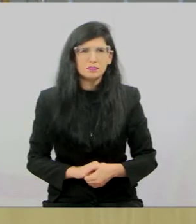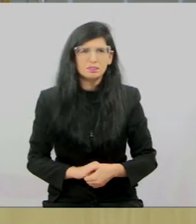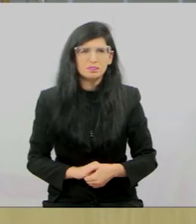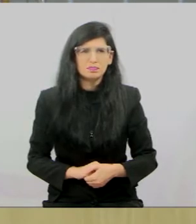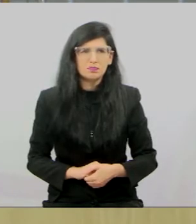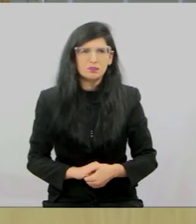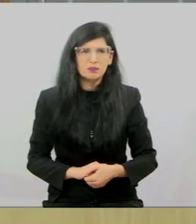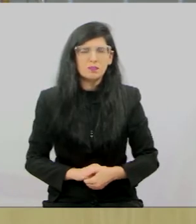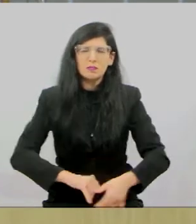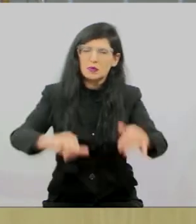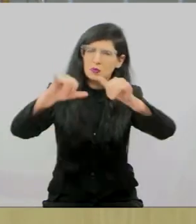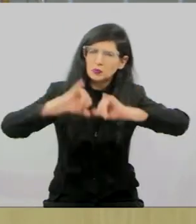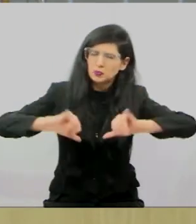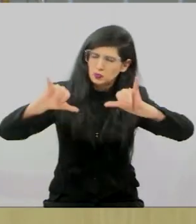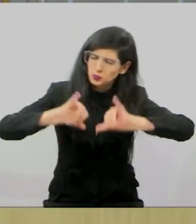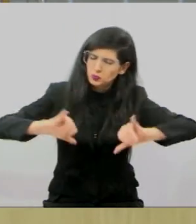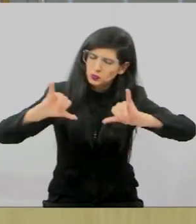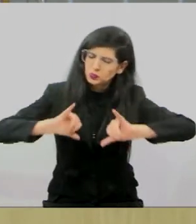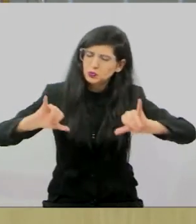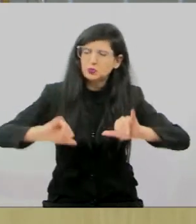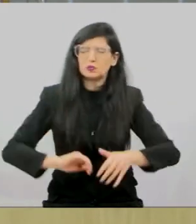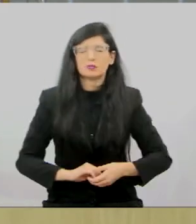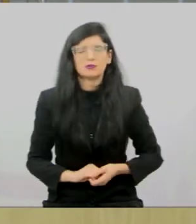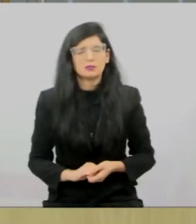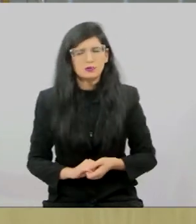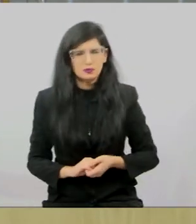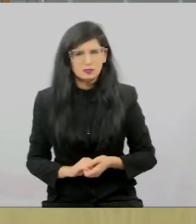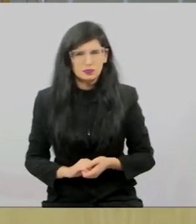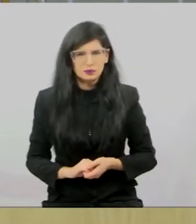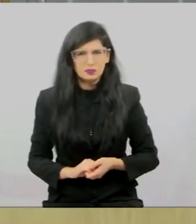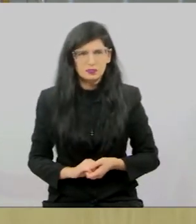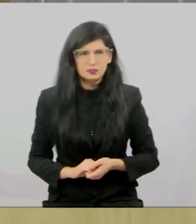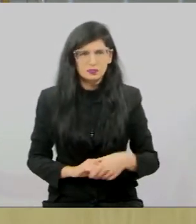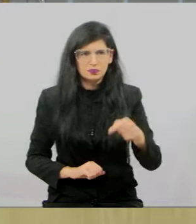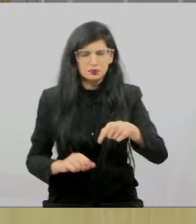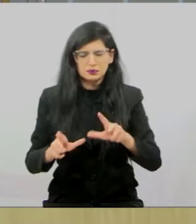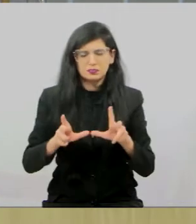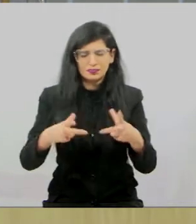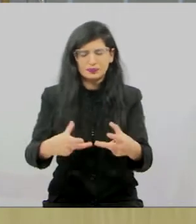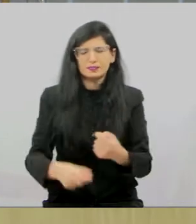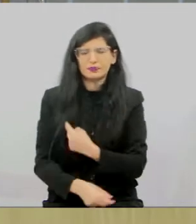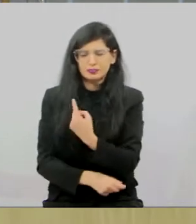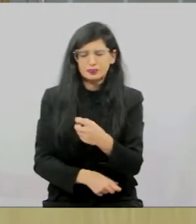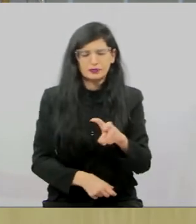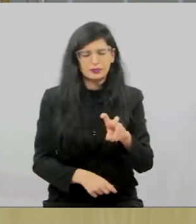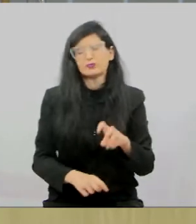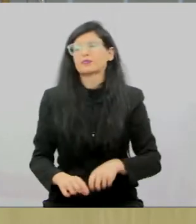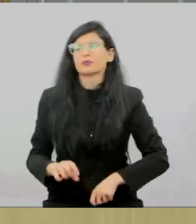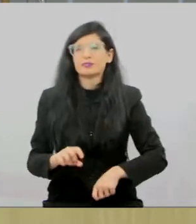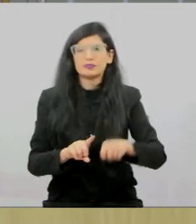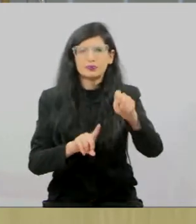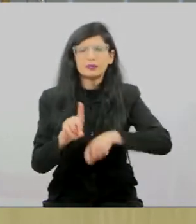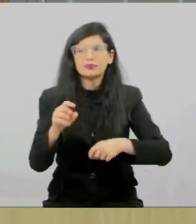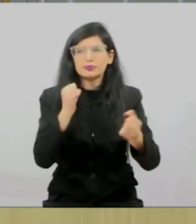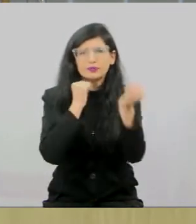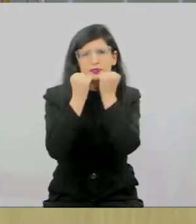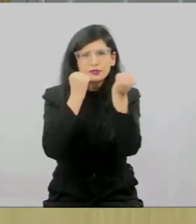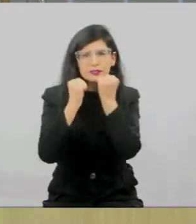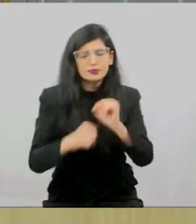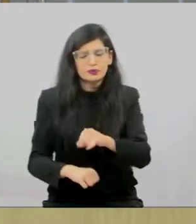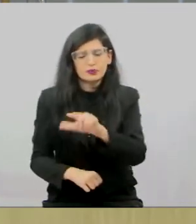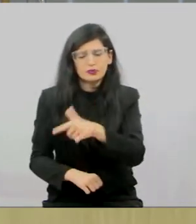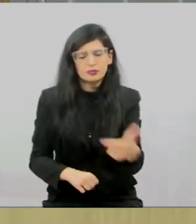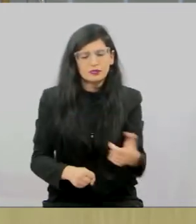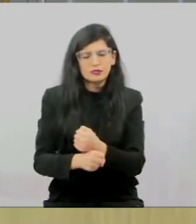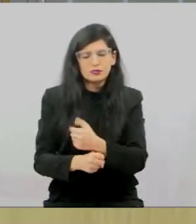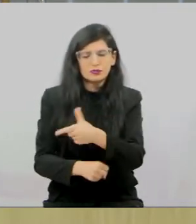a divulgação da presente manifestação. Sala das Sessões, 15 de julho de 2020.